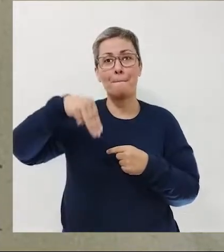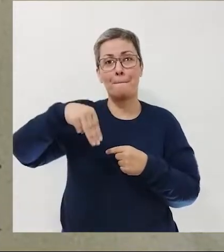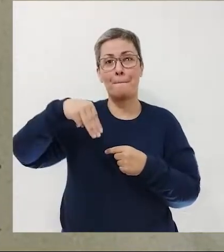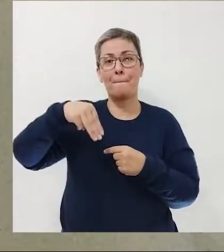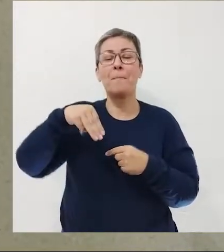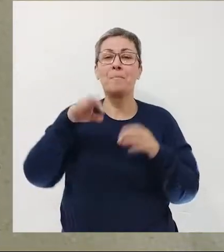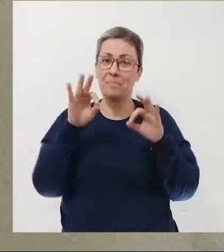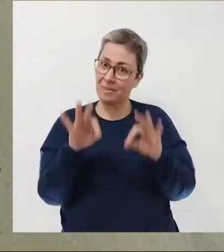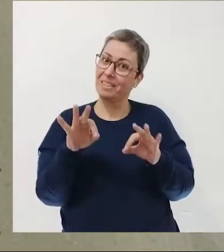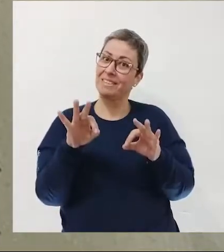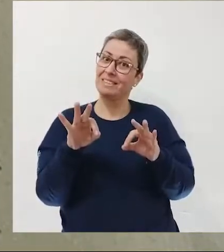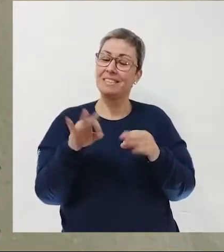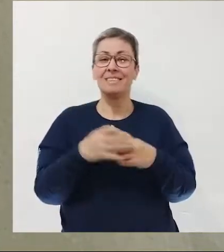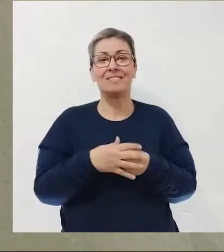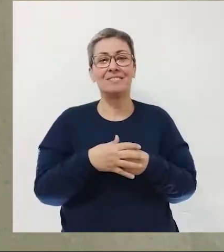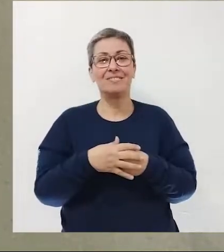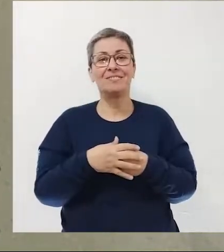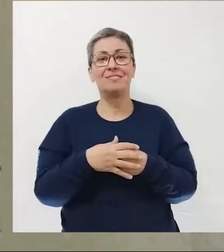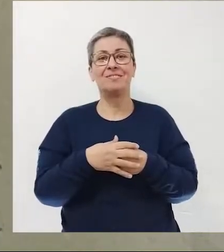1 metro, é isso?